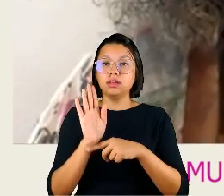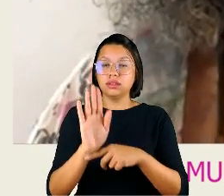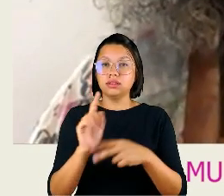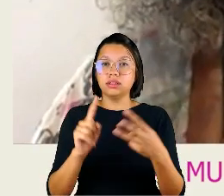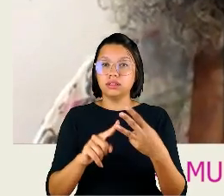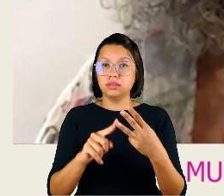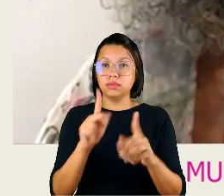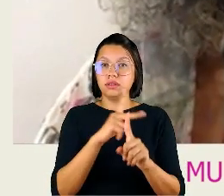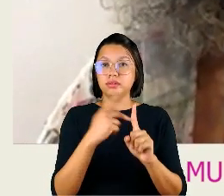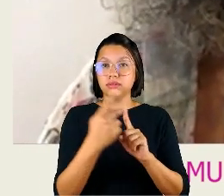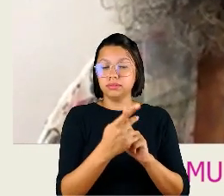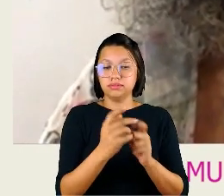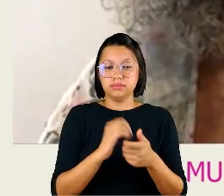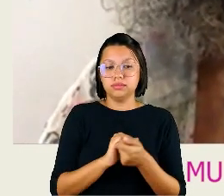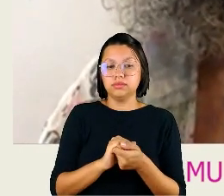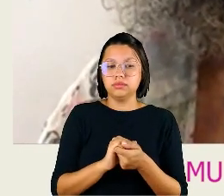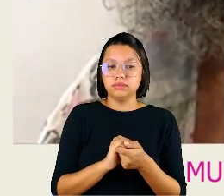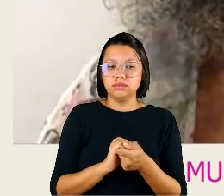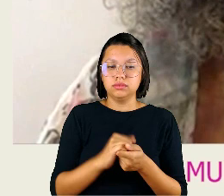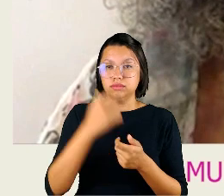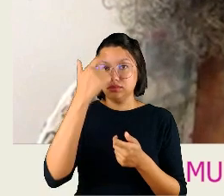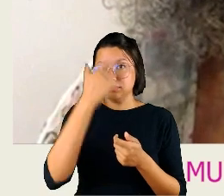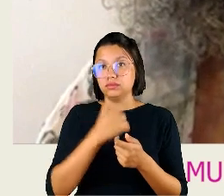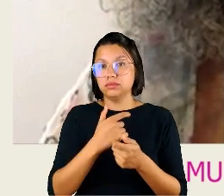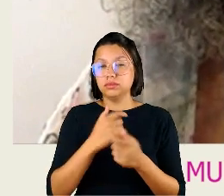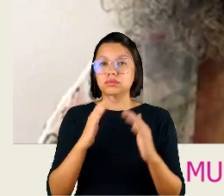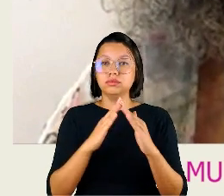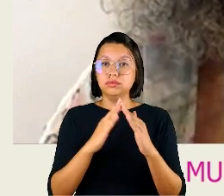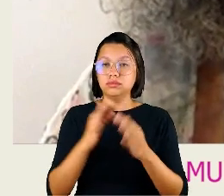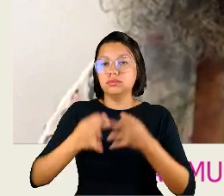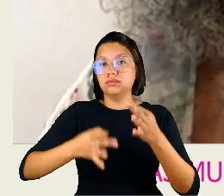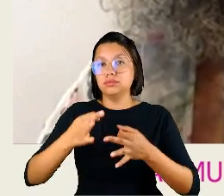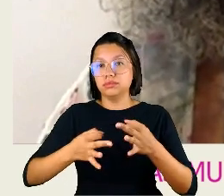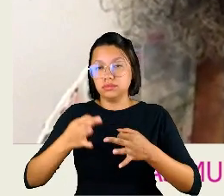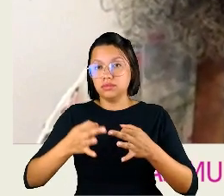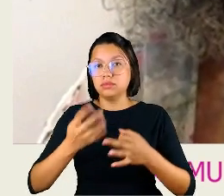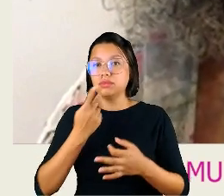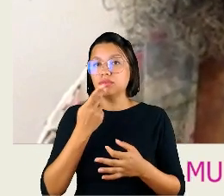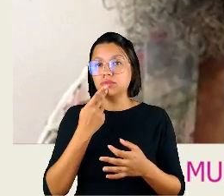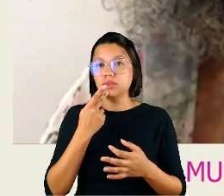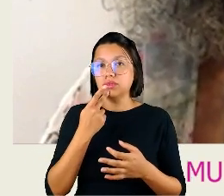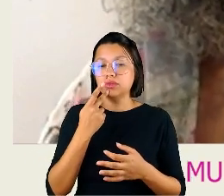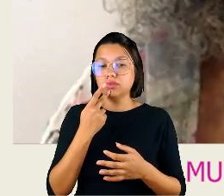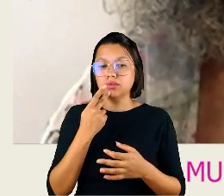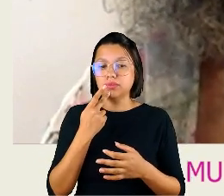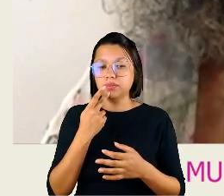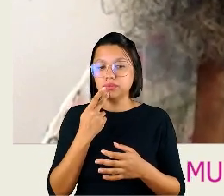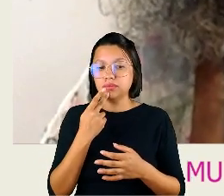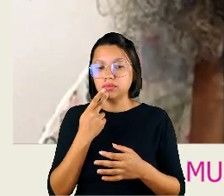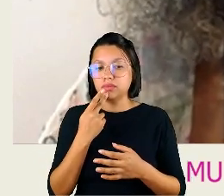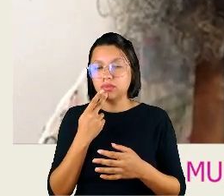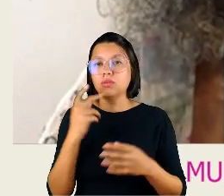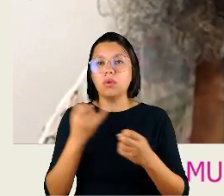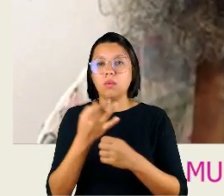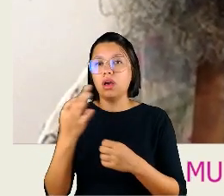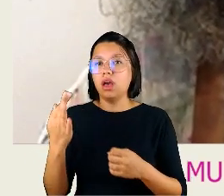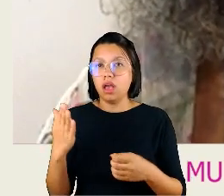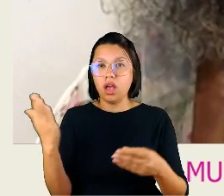de previdência. E nós somos a casa, a justiça, que lida com um contingente massivo de